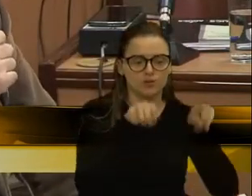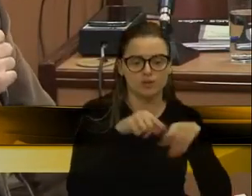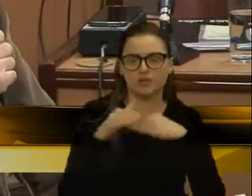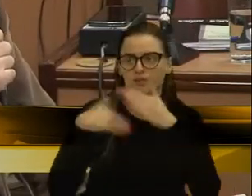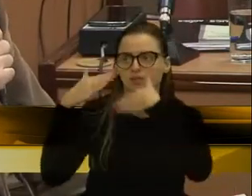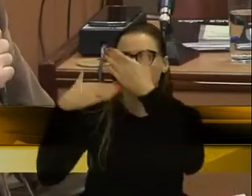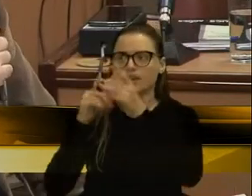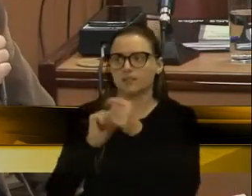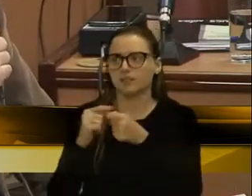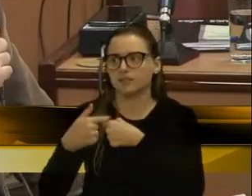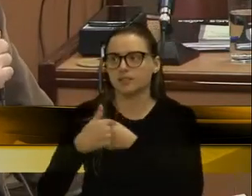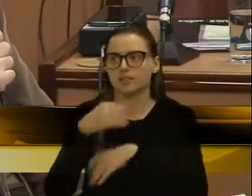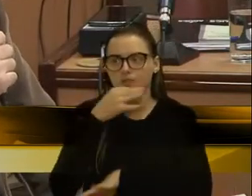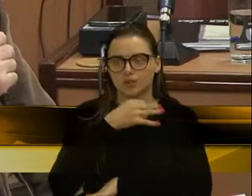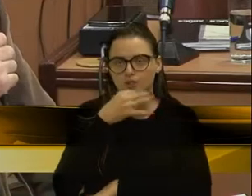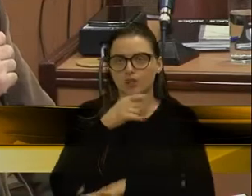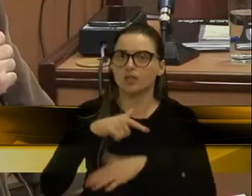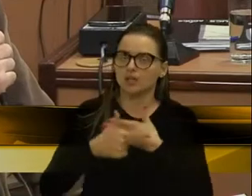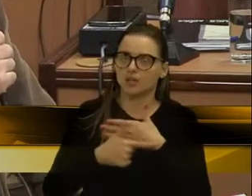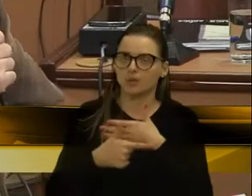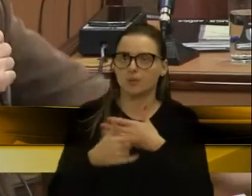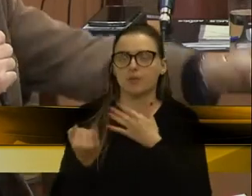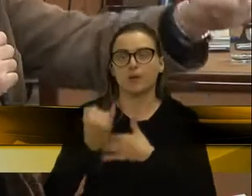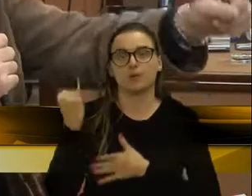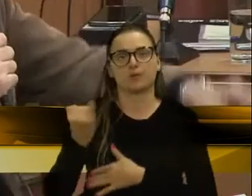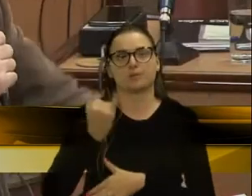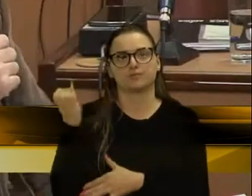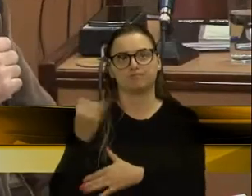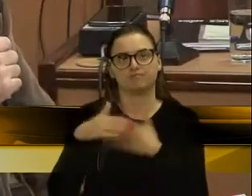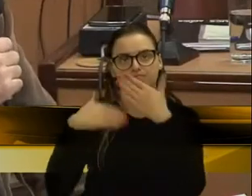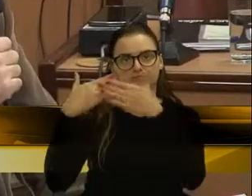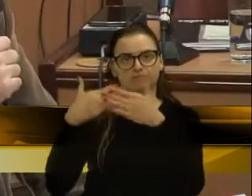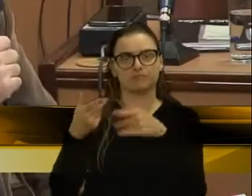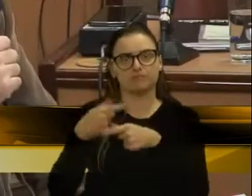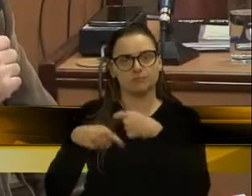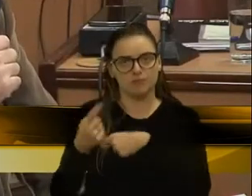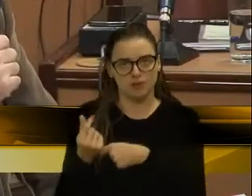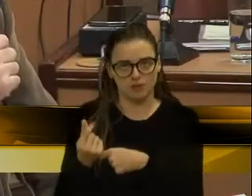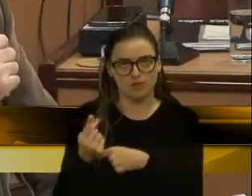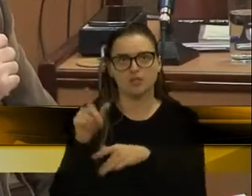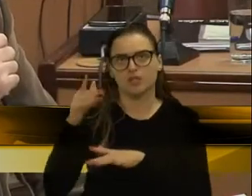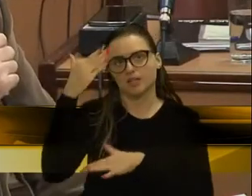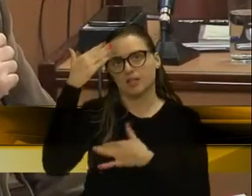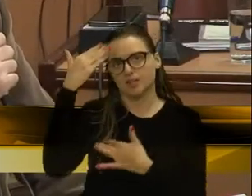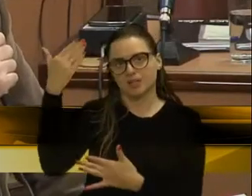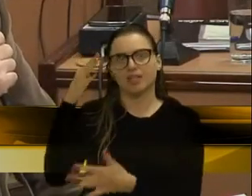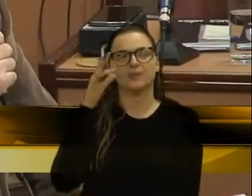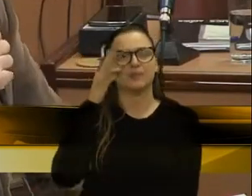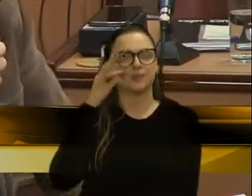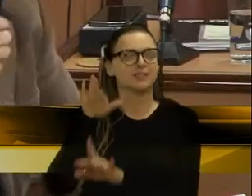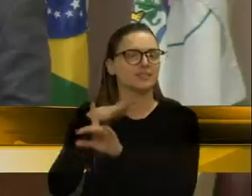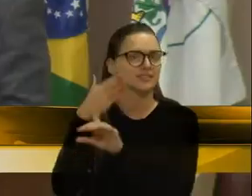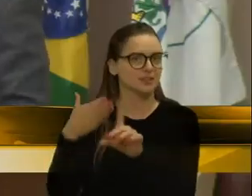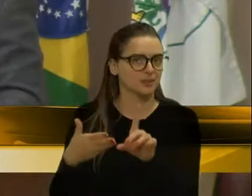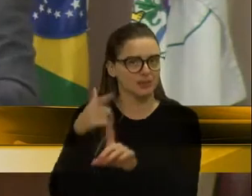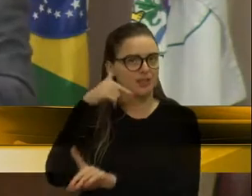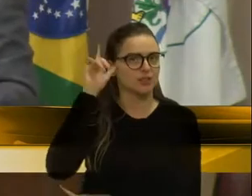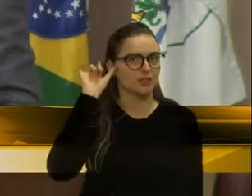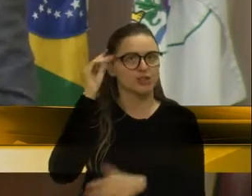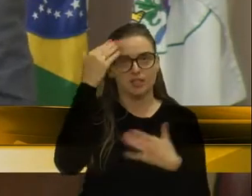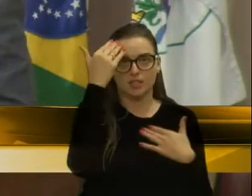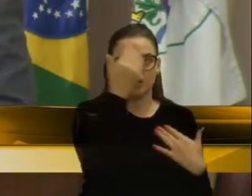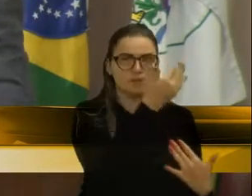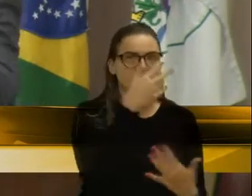tem uma importância fundamental no desenvolvimento econômico da cidade e os cumprimentos pela presença ontem nessa homenagem obrigado